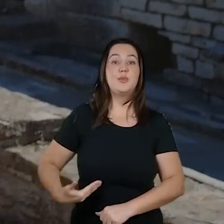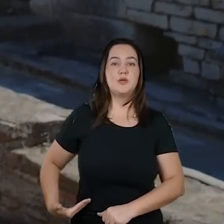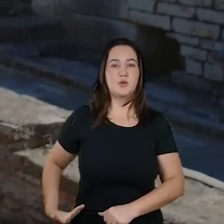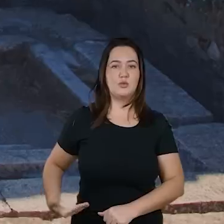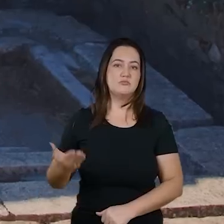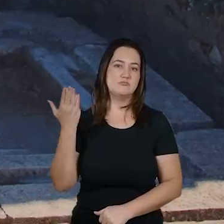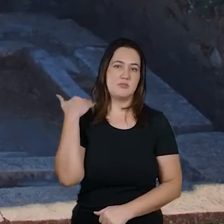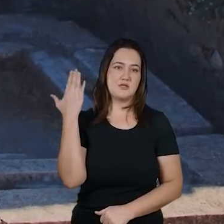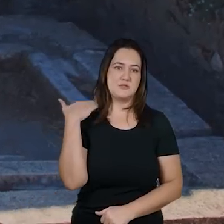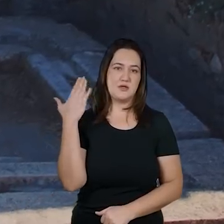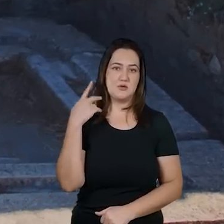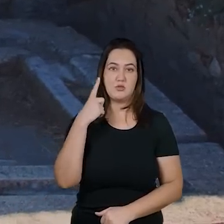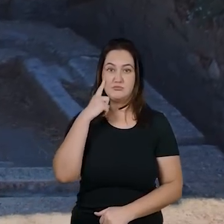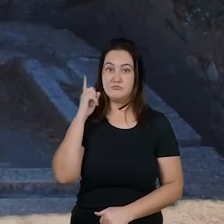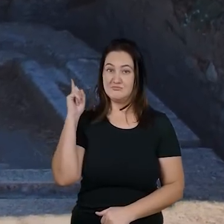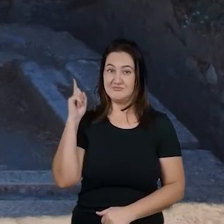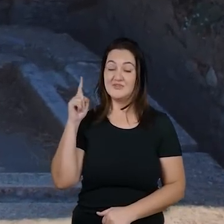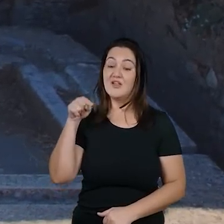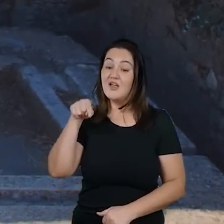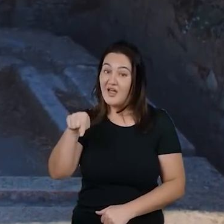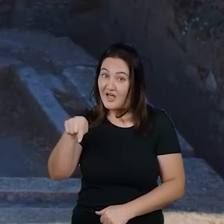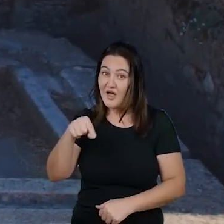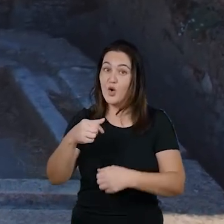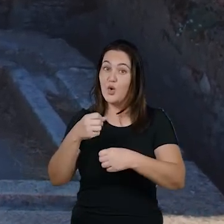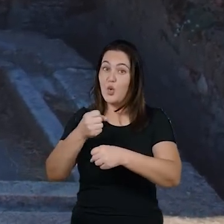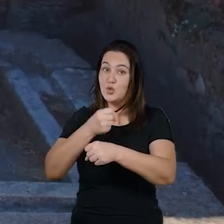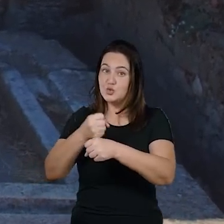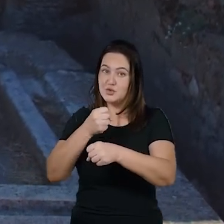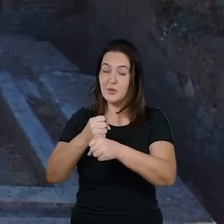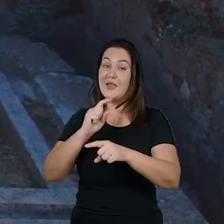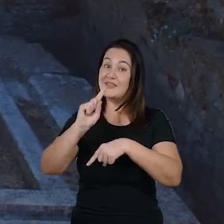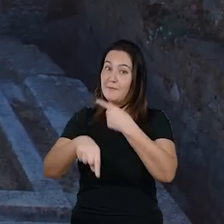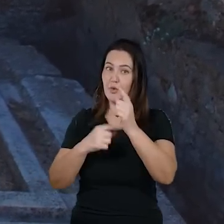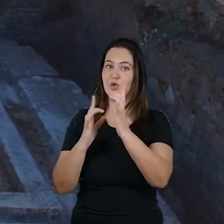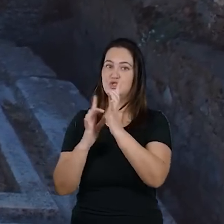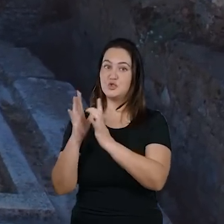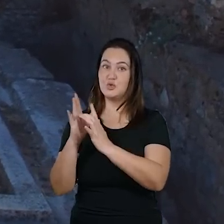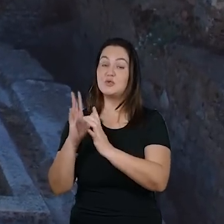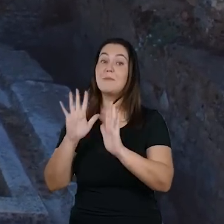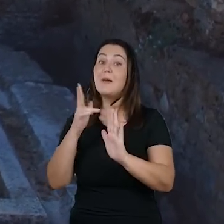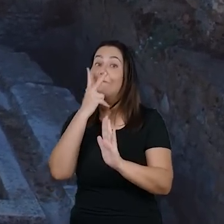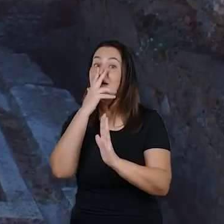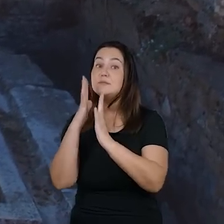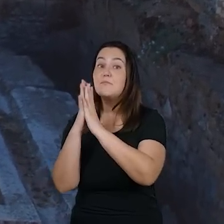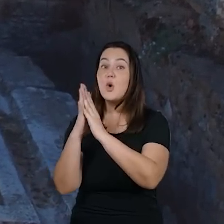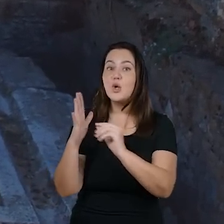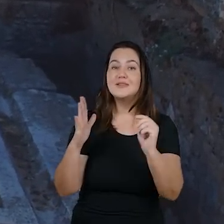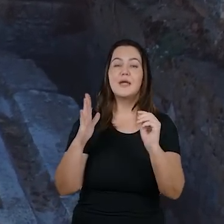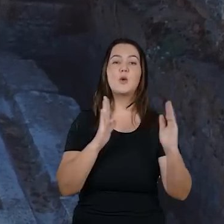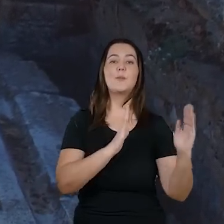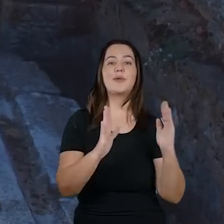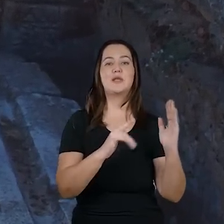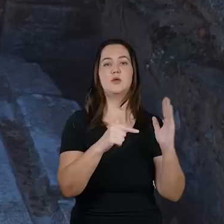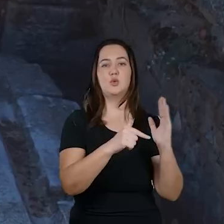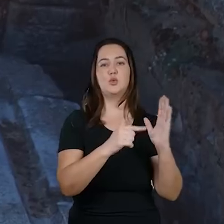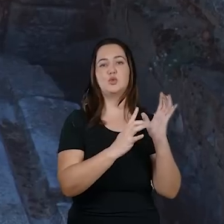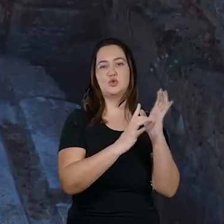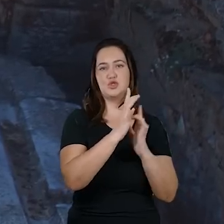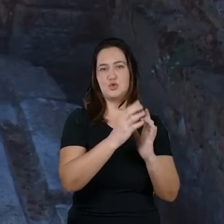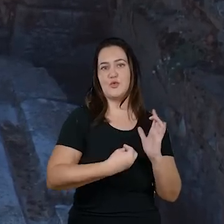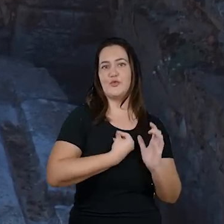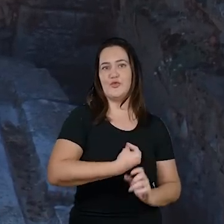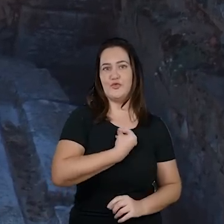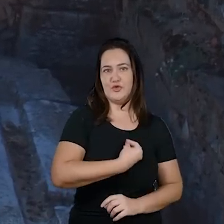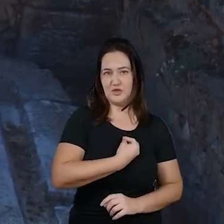época. Como eu disse, isso é posterior à época de Jesus, mas o estilo da latrina é exatamente o mesmo